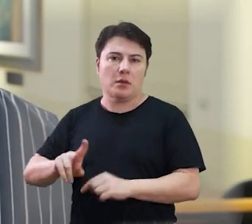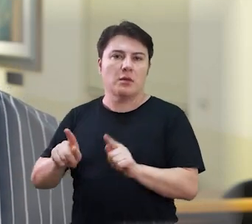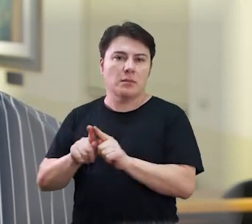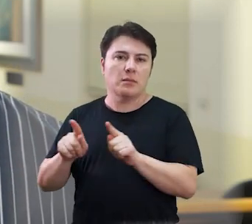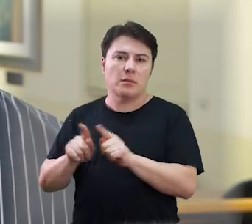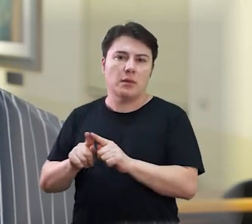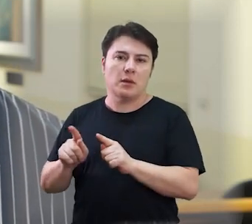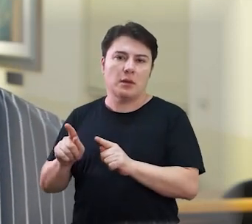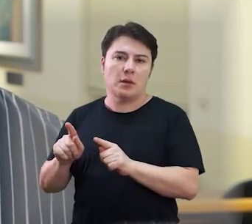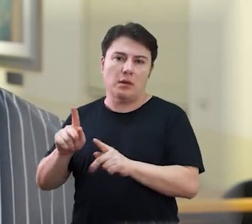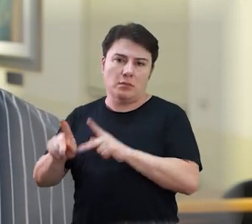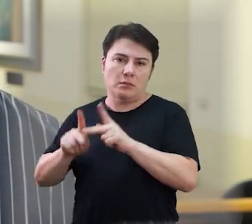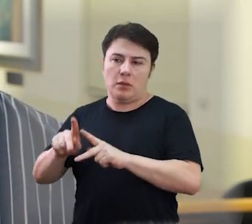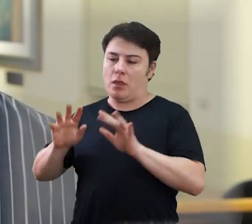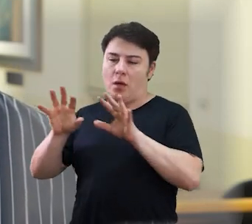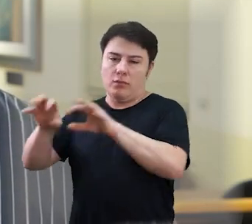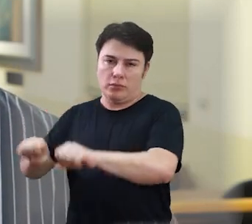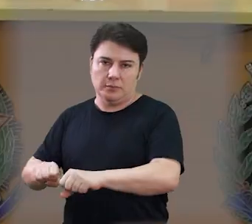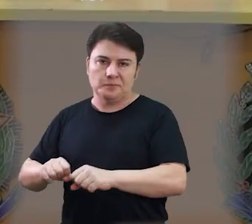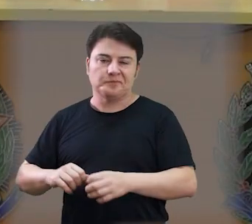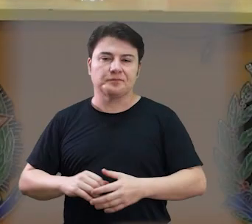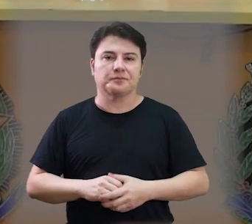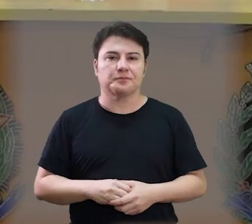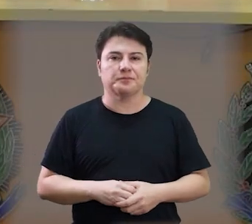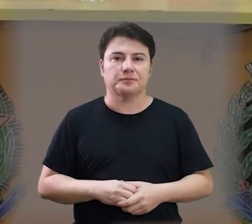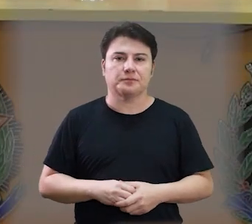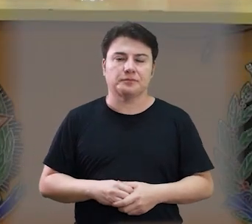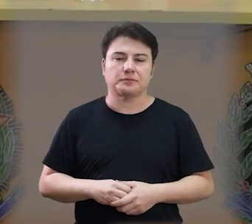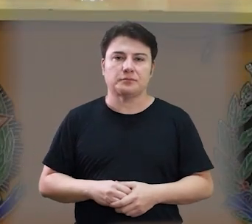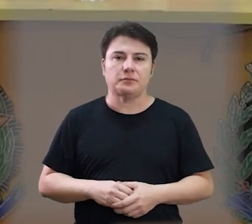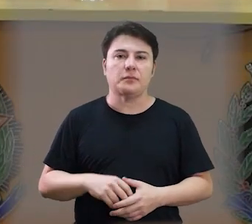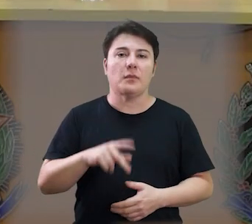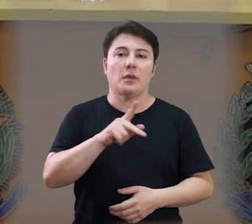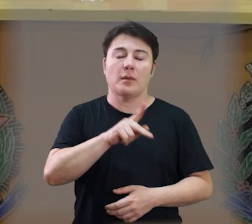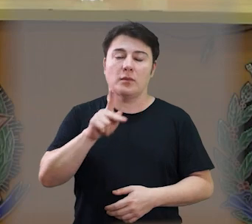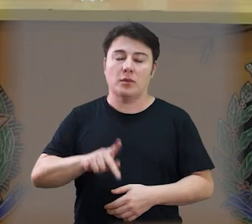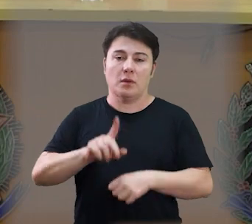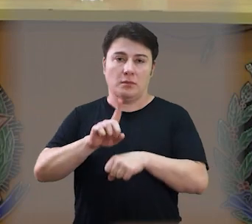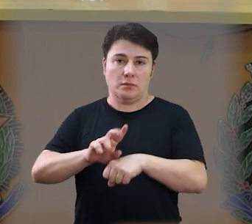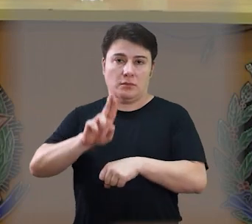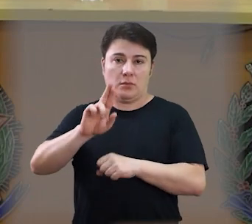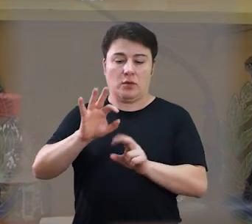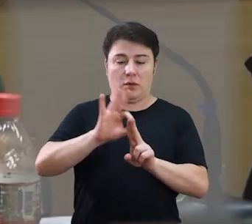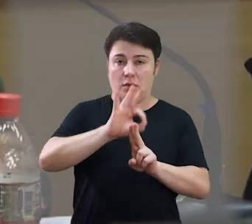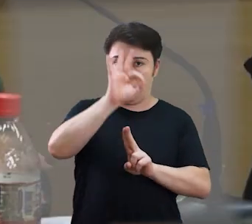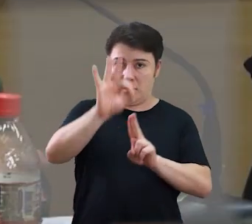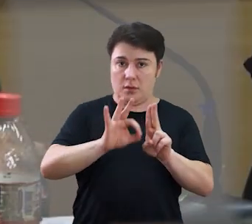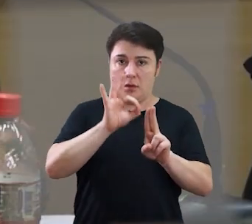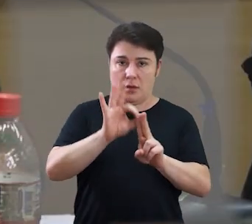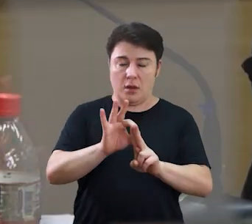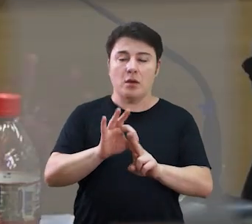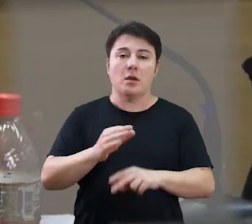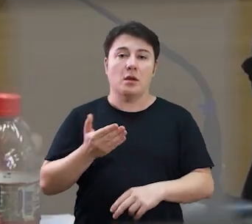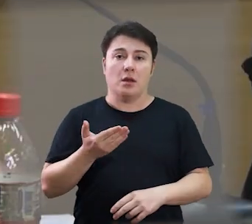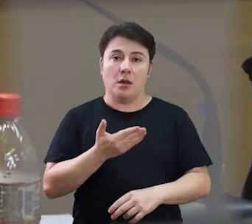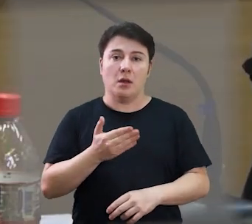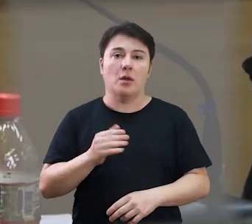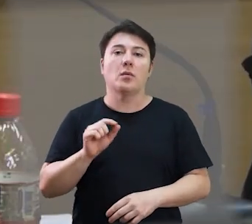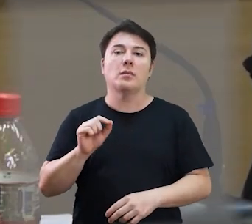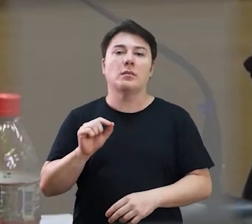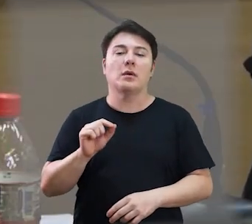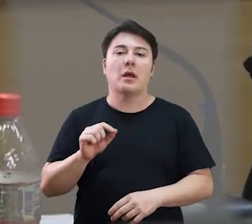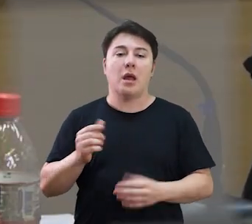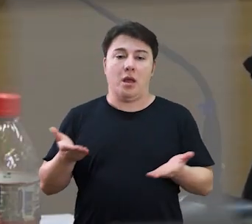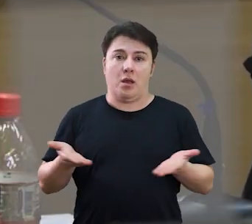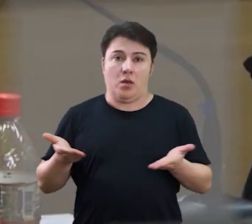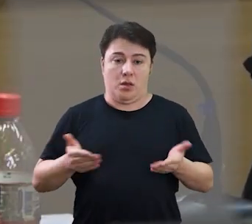assim apropriado pela população. Para a professora doutora em Planejamento Urbano da Universidade Federal de São